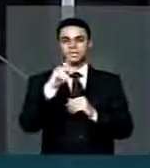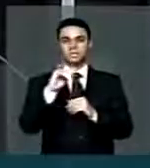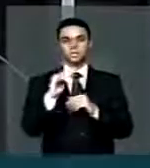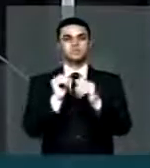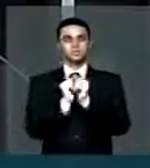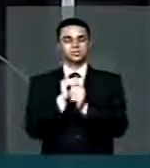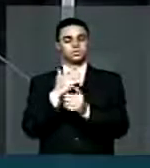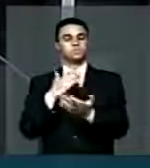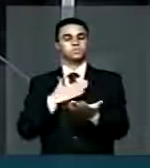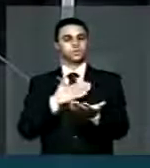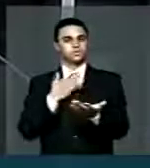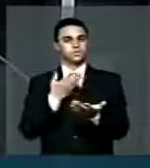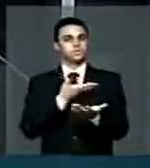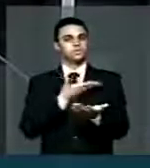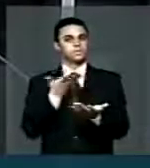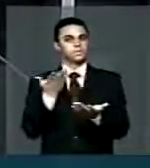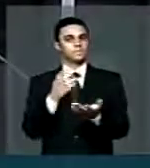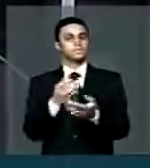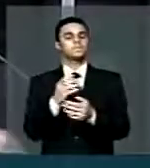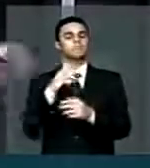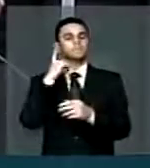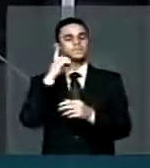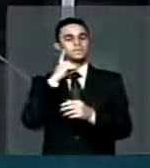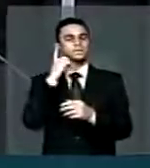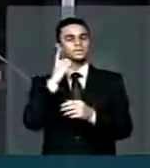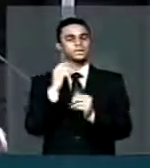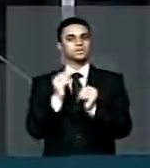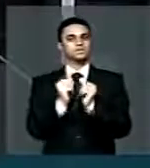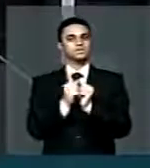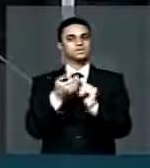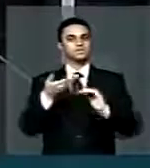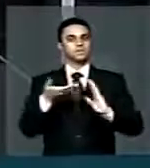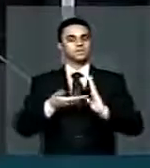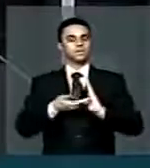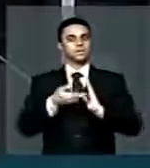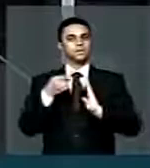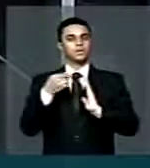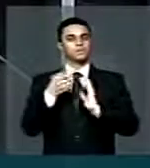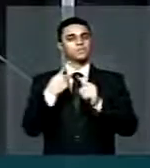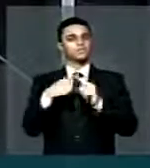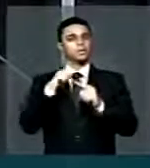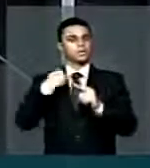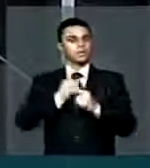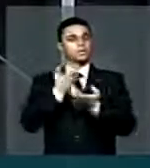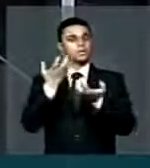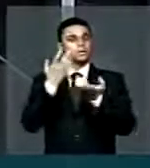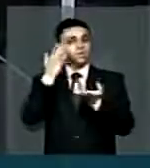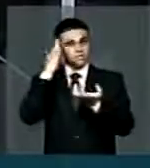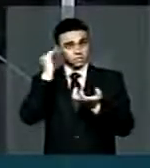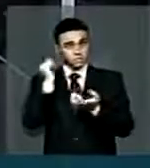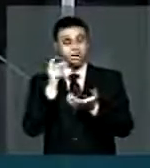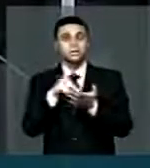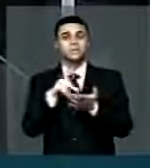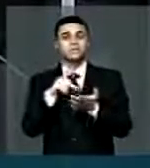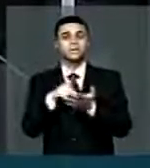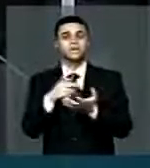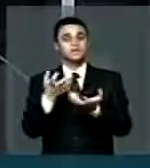Partido Verde na Câmara dos Deputados. Queremos a devida apuração e que ela seja feita